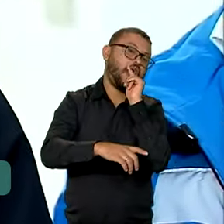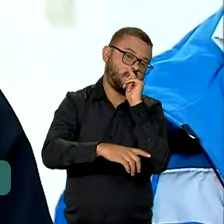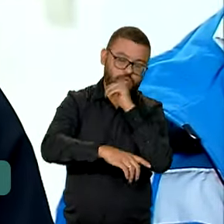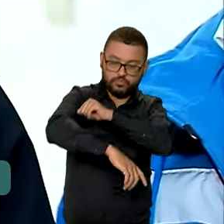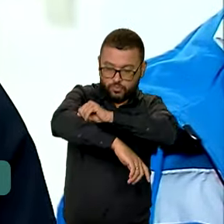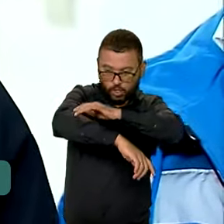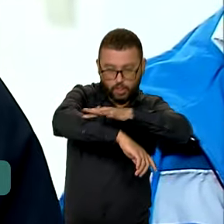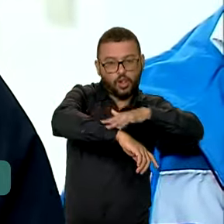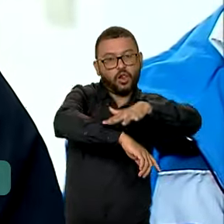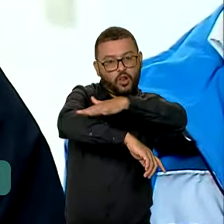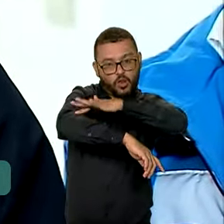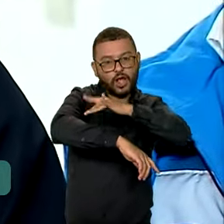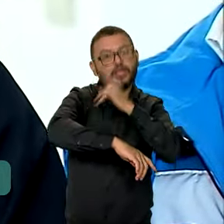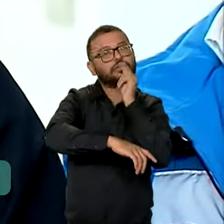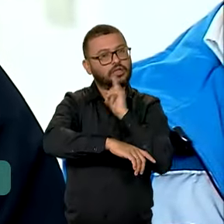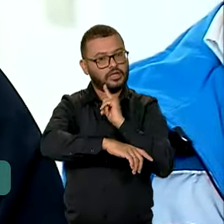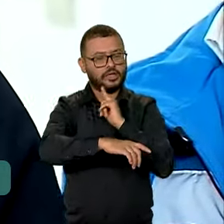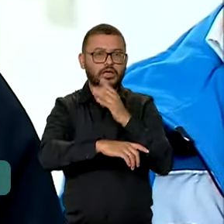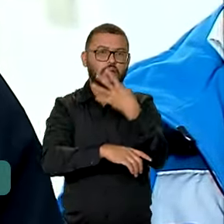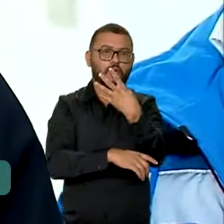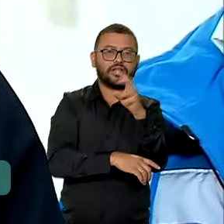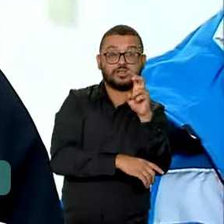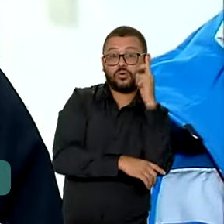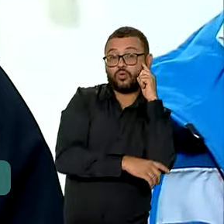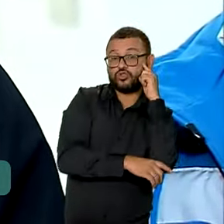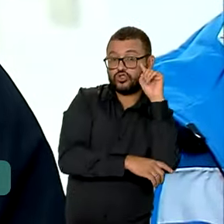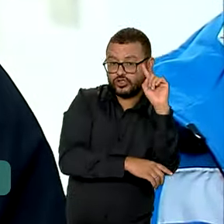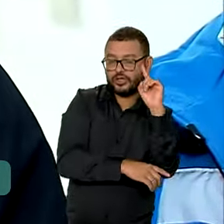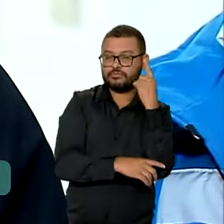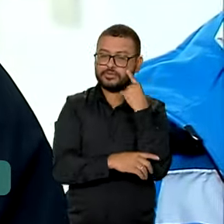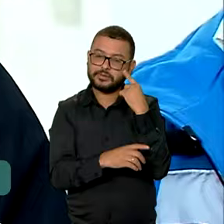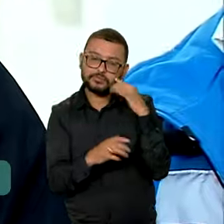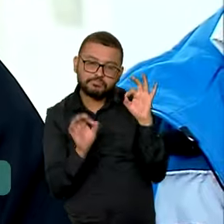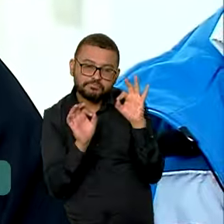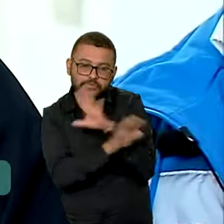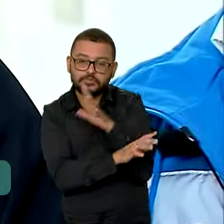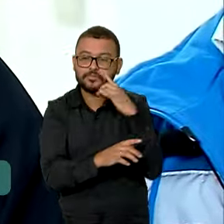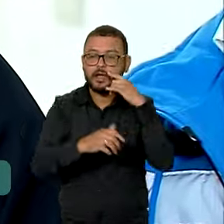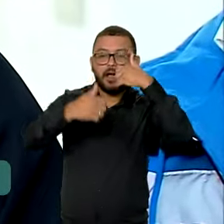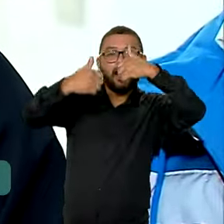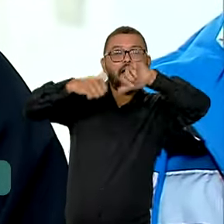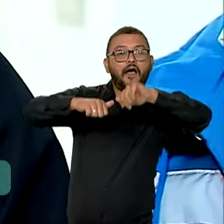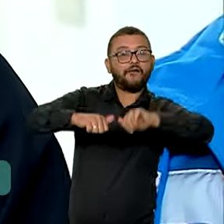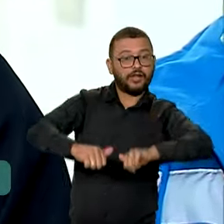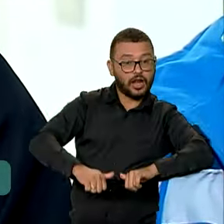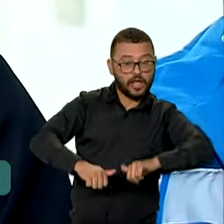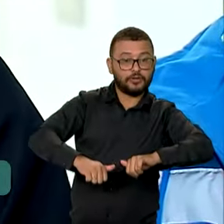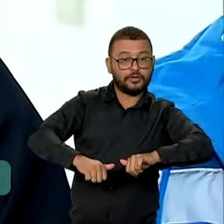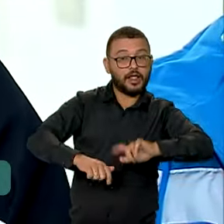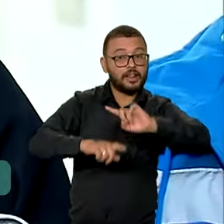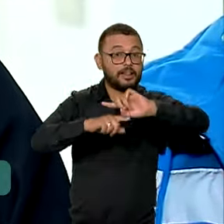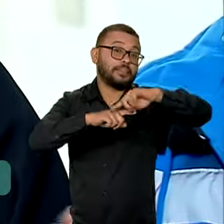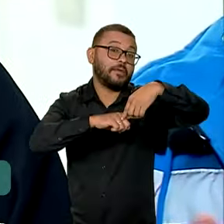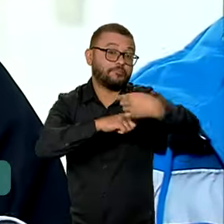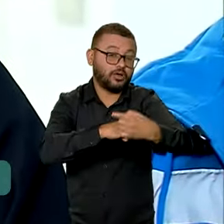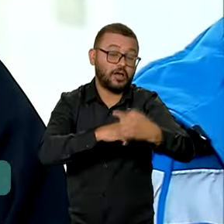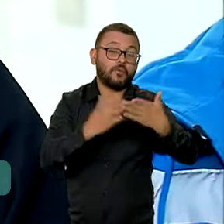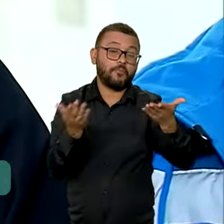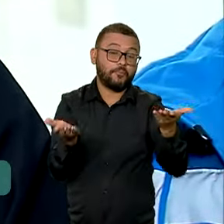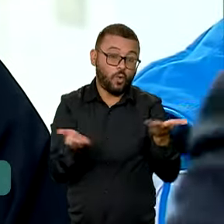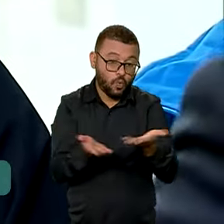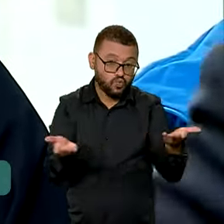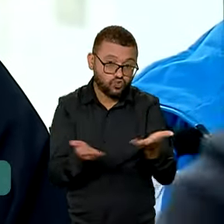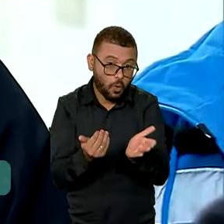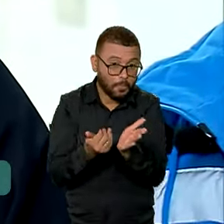embaixo d'água. Então nós temos aí pelo menos 45 dias para concluir o trabalho de sondagem. A partir de hoje